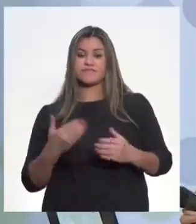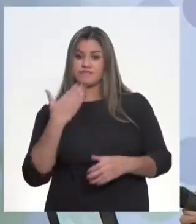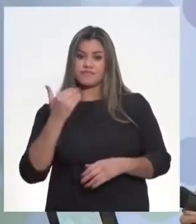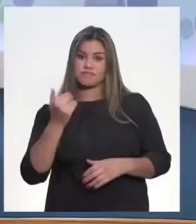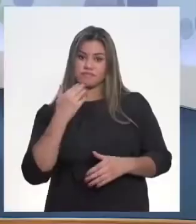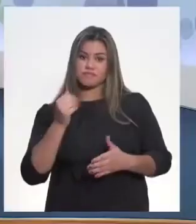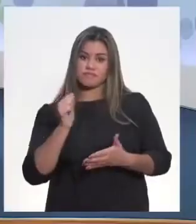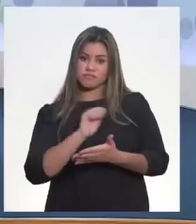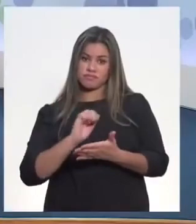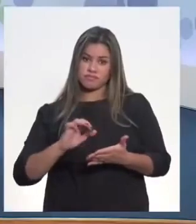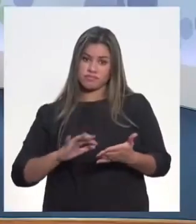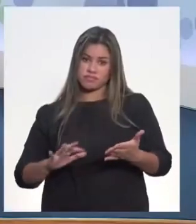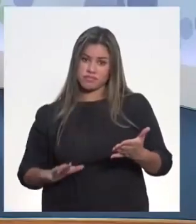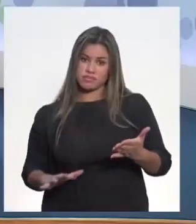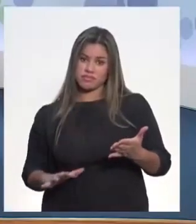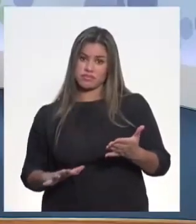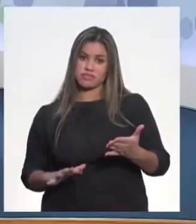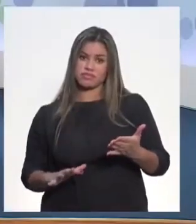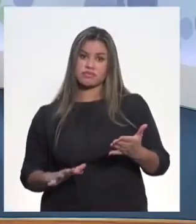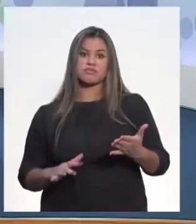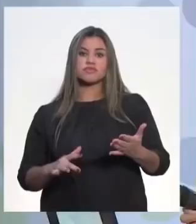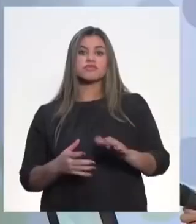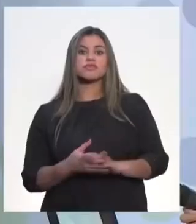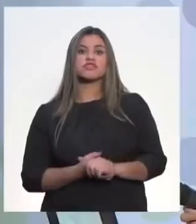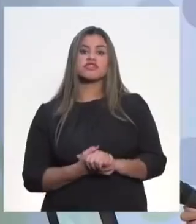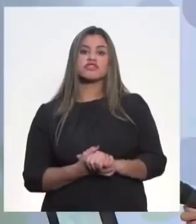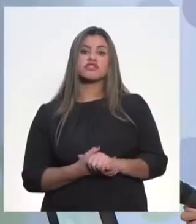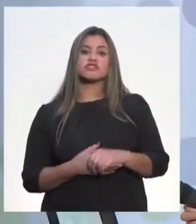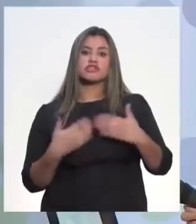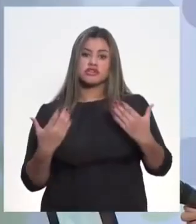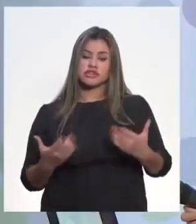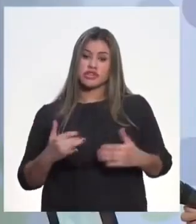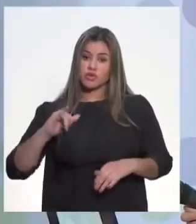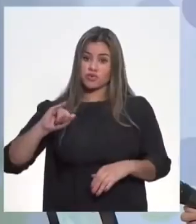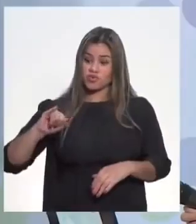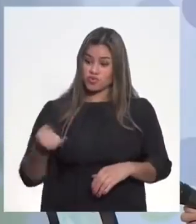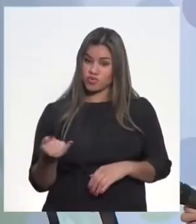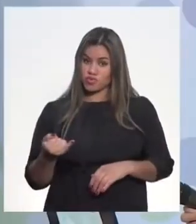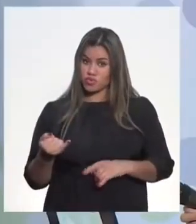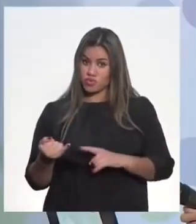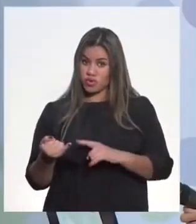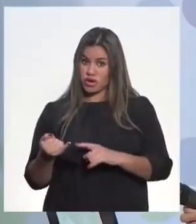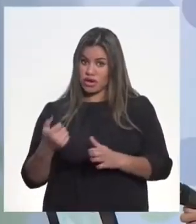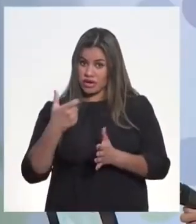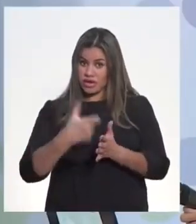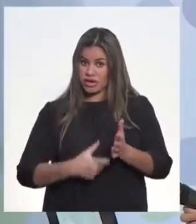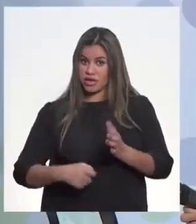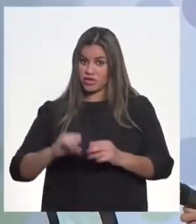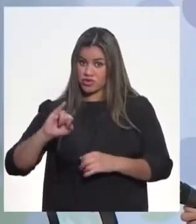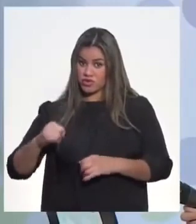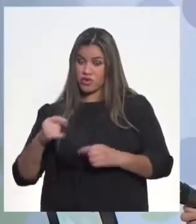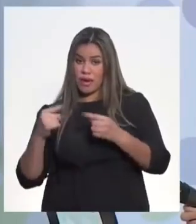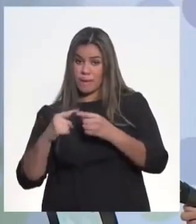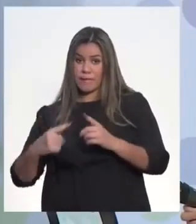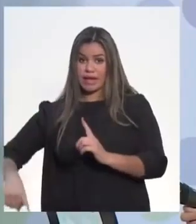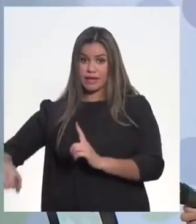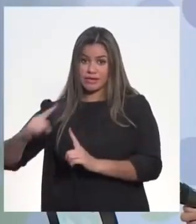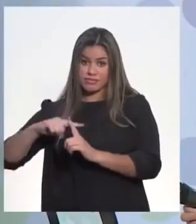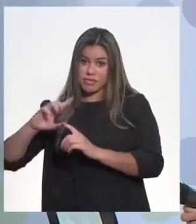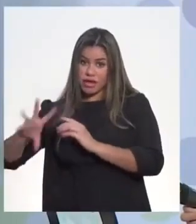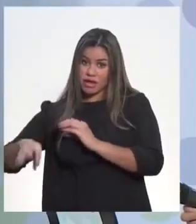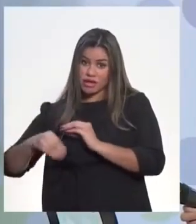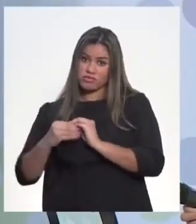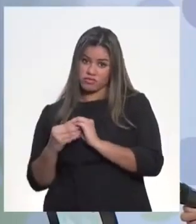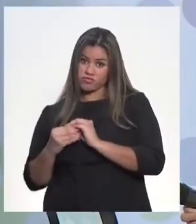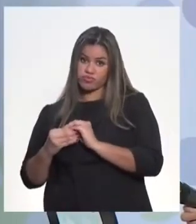exercício ou no problema, certo? Então, juros de, a gente já sabe que vai acrescentar alguma coisa ao nosso